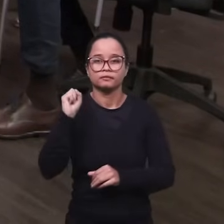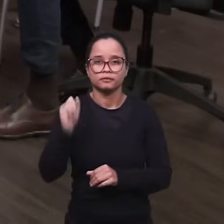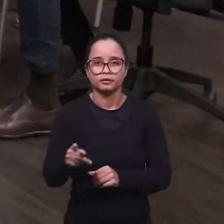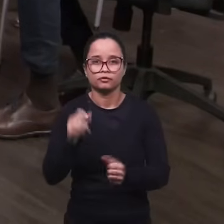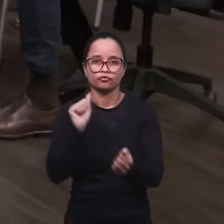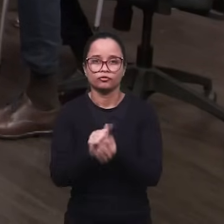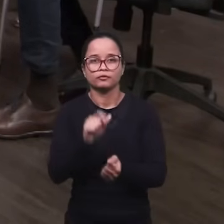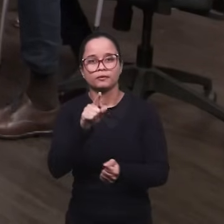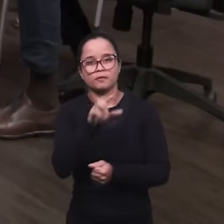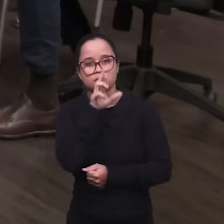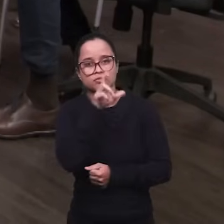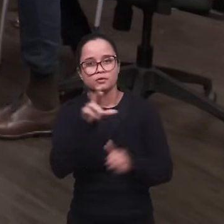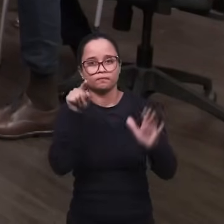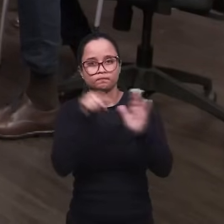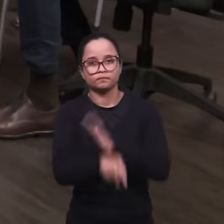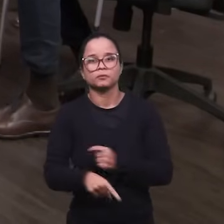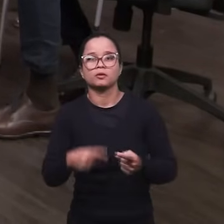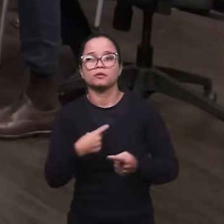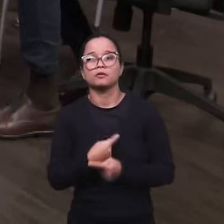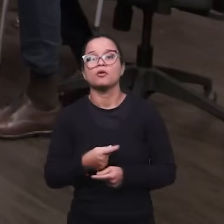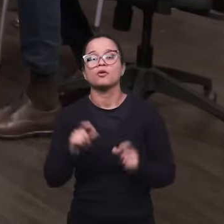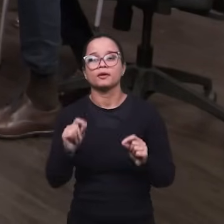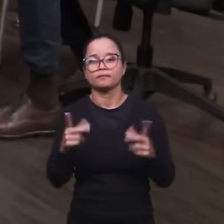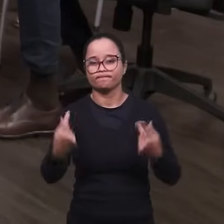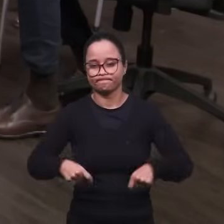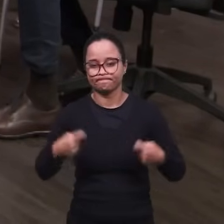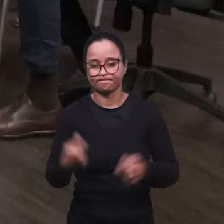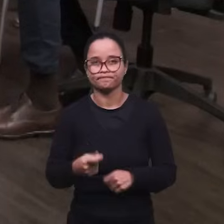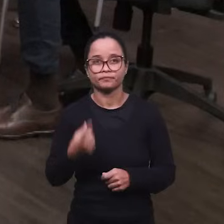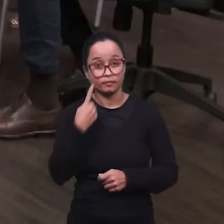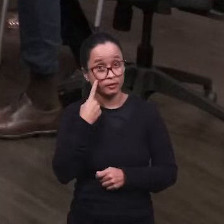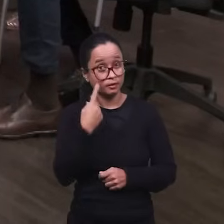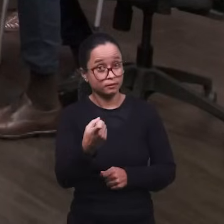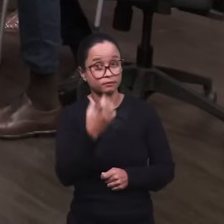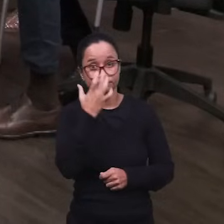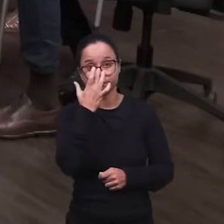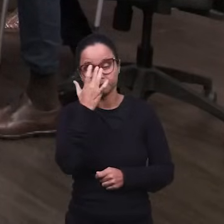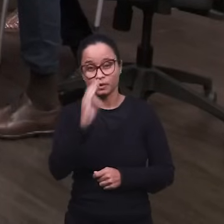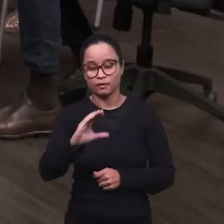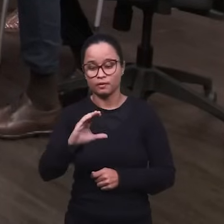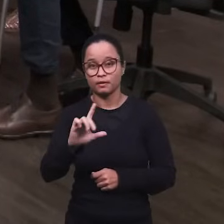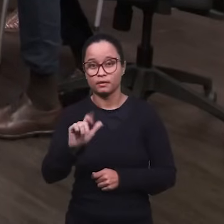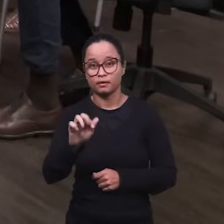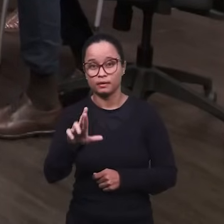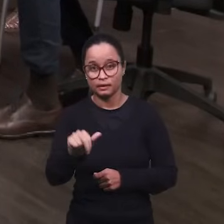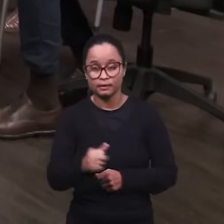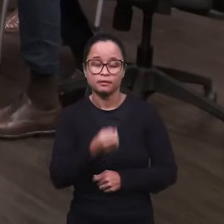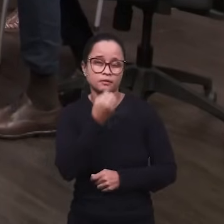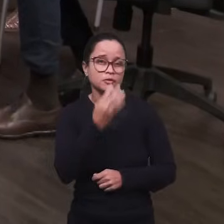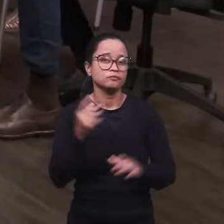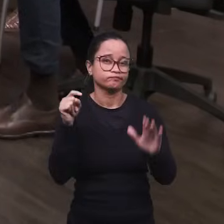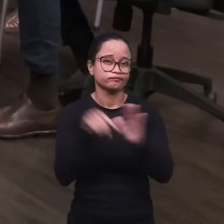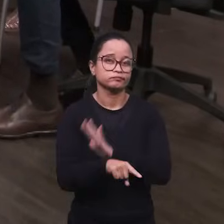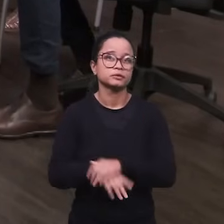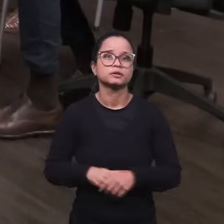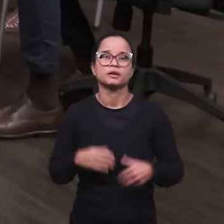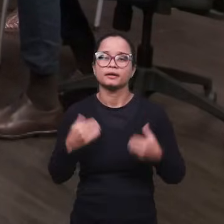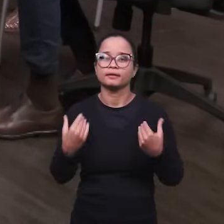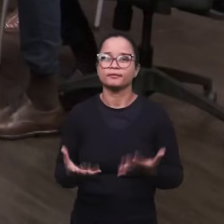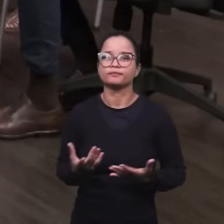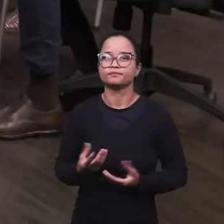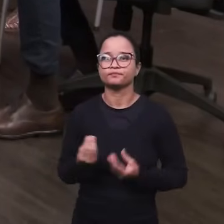tá contigo aí para responder a pergunta. Quais são esses pré-requisitos? É interessante mesmo. Clara, muito boa sua pergunta, até porque como a gente